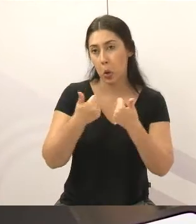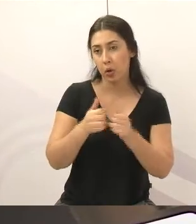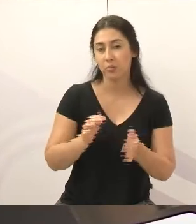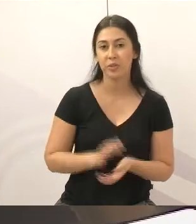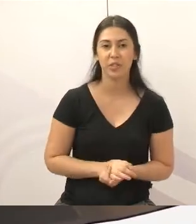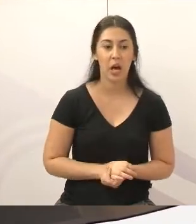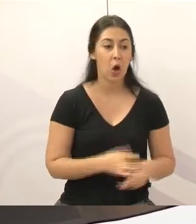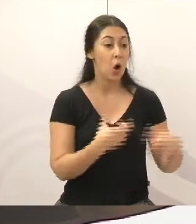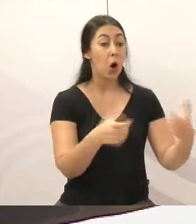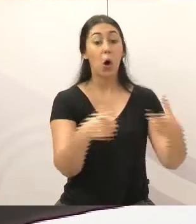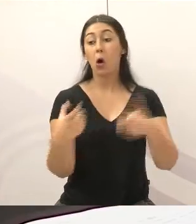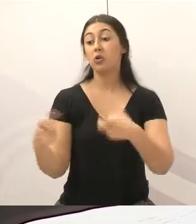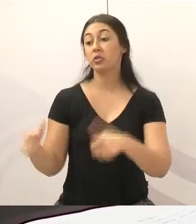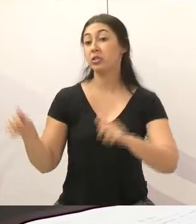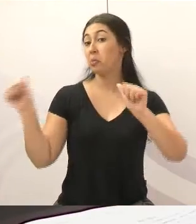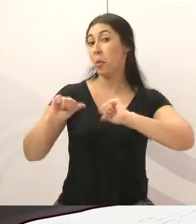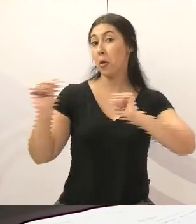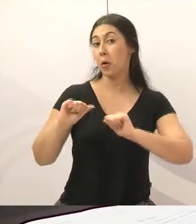Existe o seu hábito.